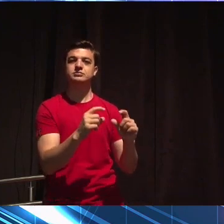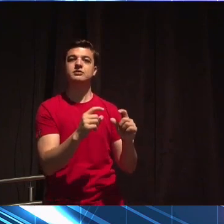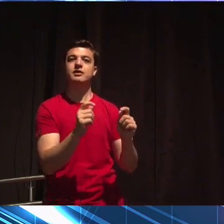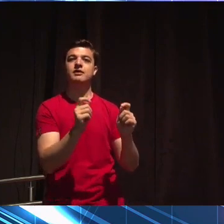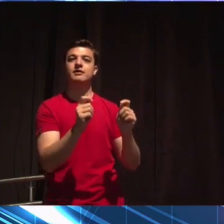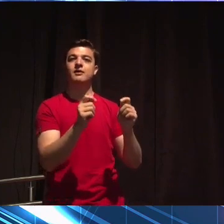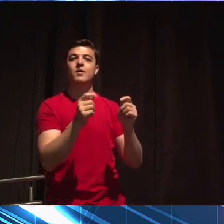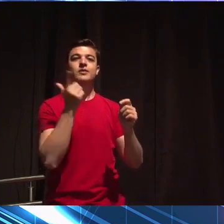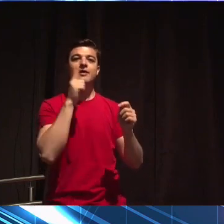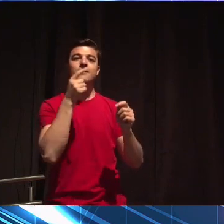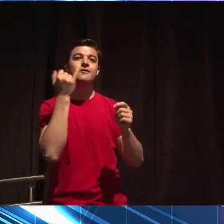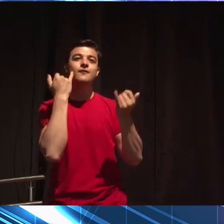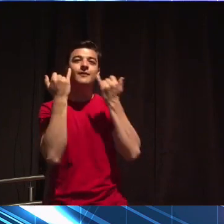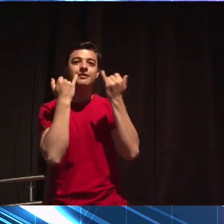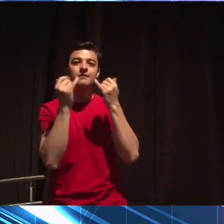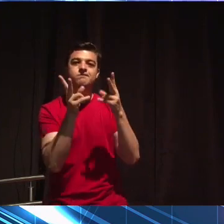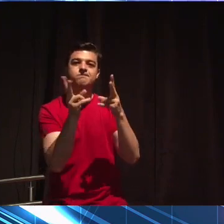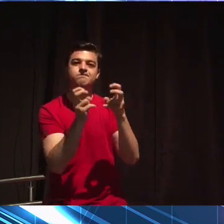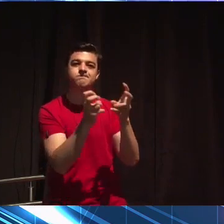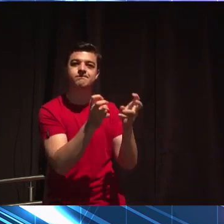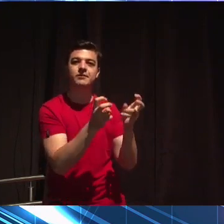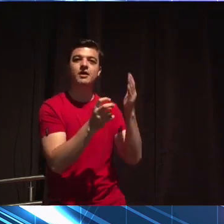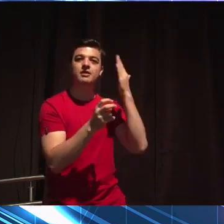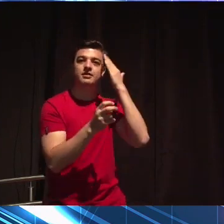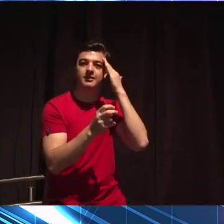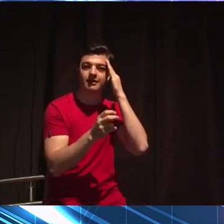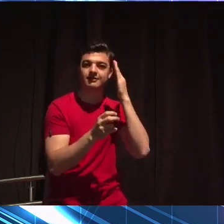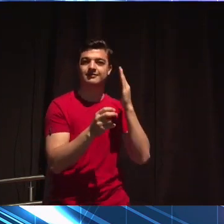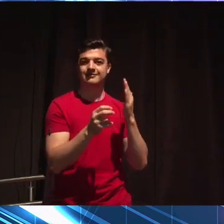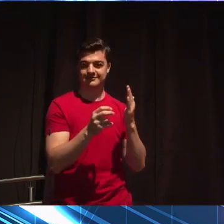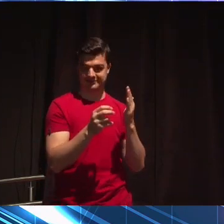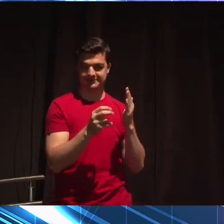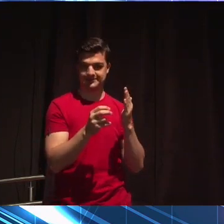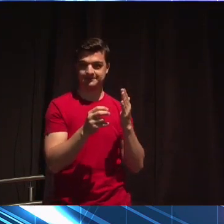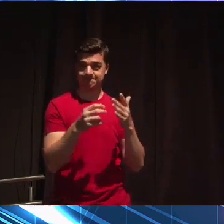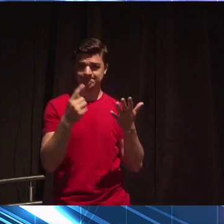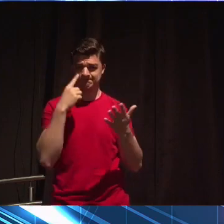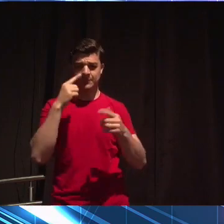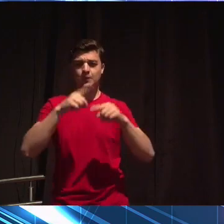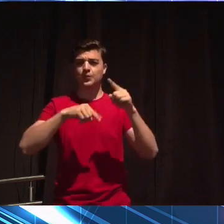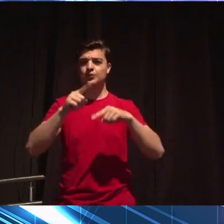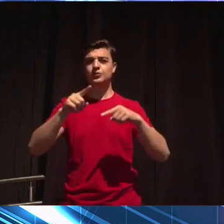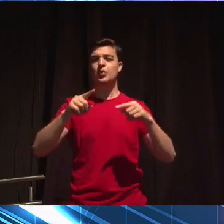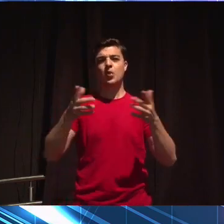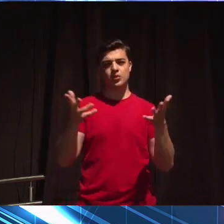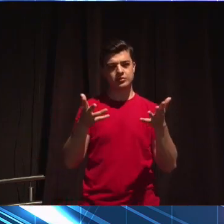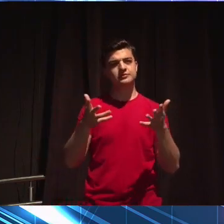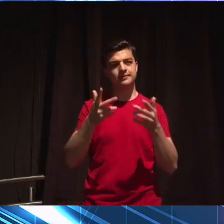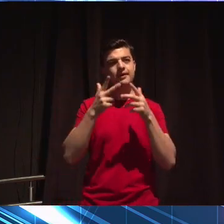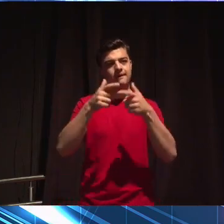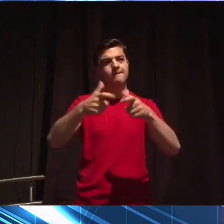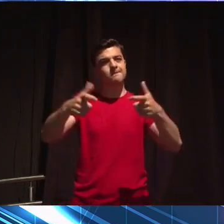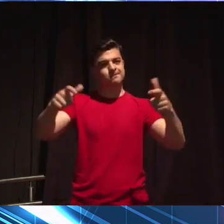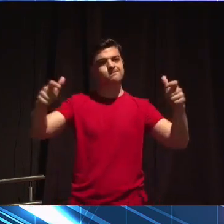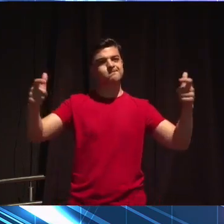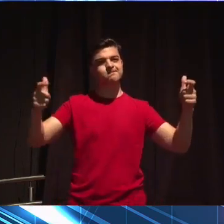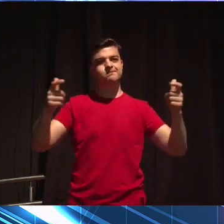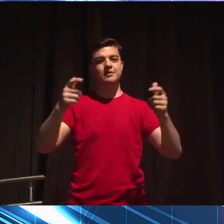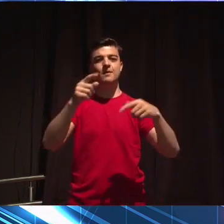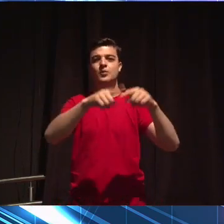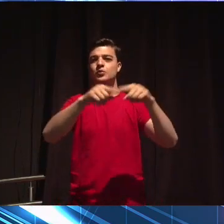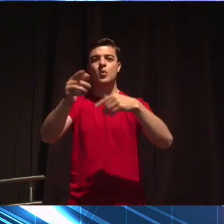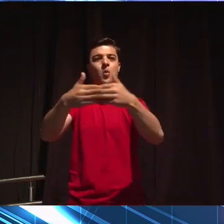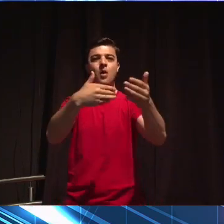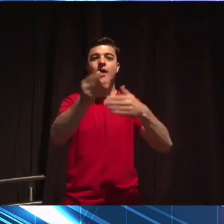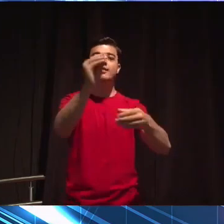produtos conectados, todos eles têm sensores e todos eles têm algum tipo de inteligência. O que o Michael Porter começou a perceber é que o